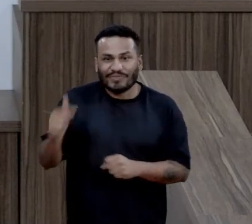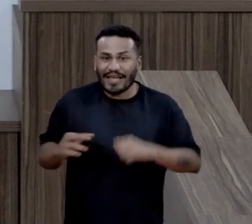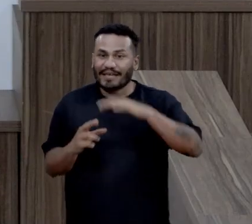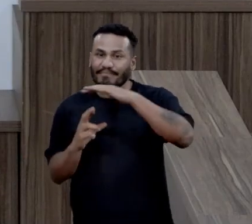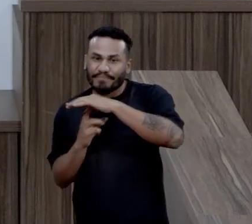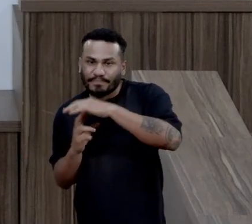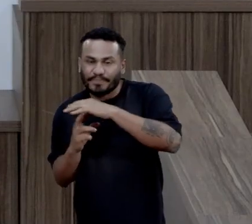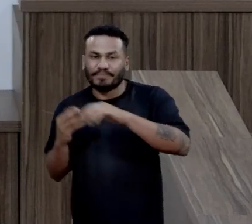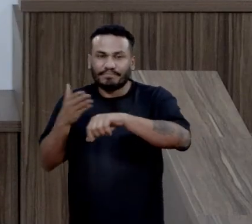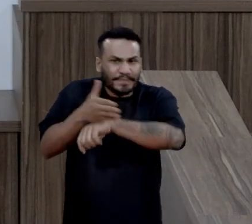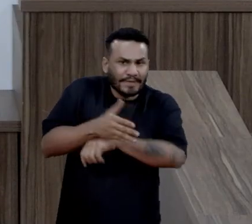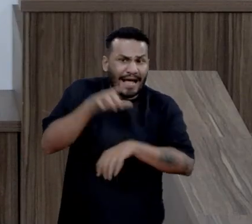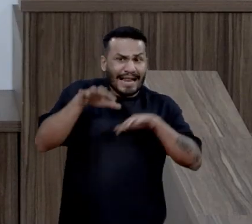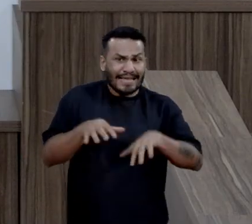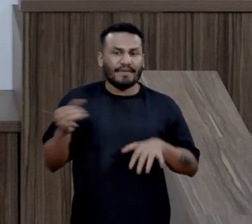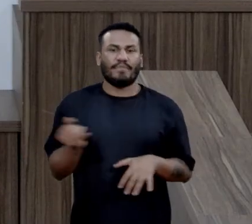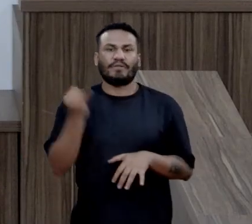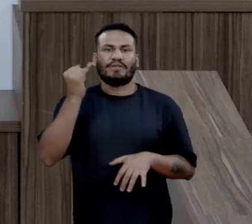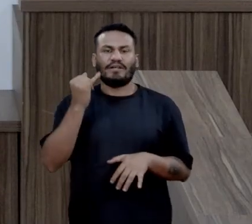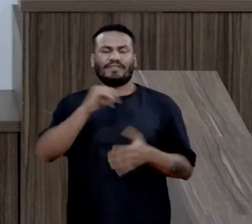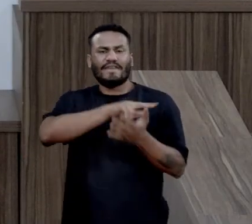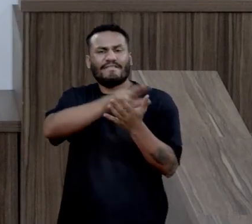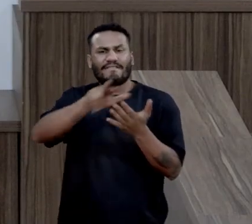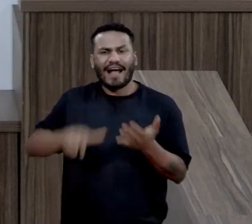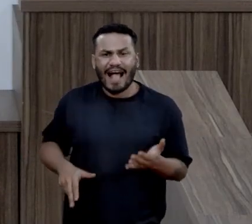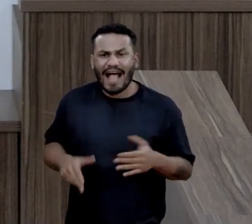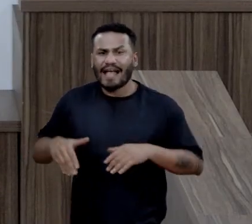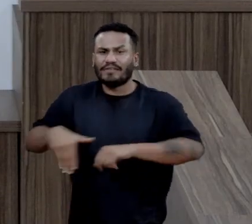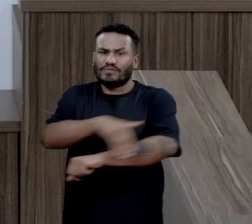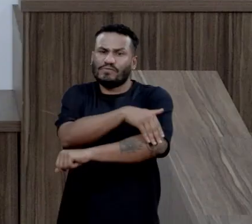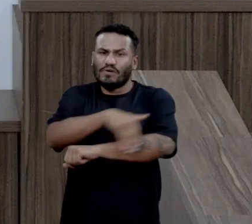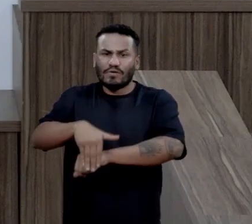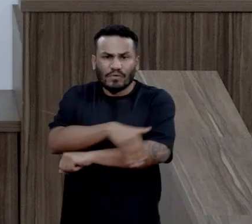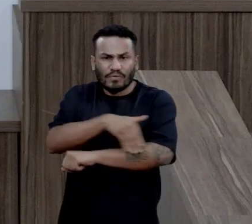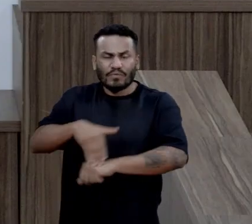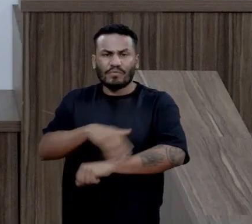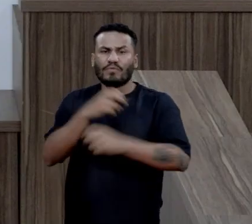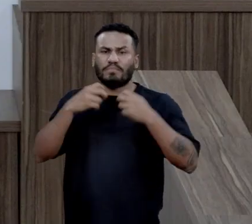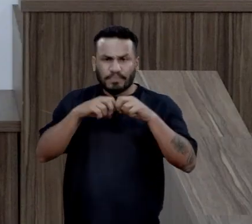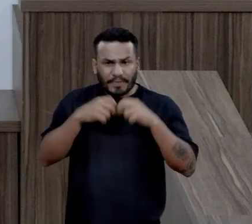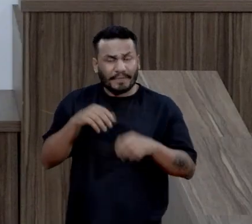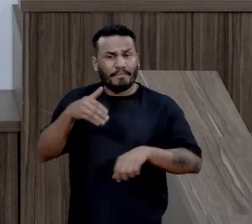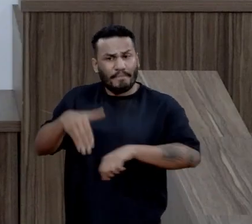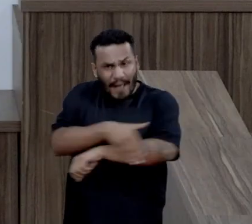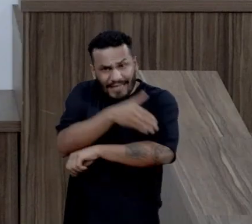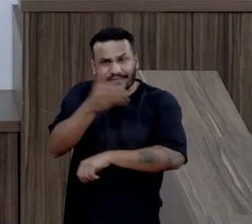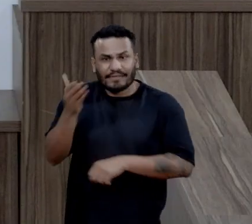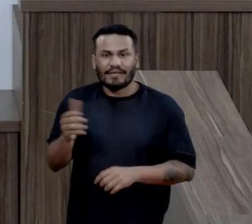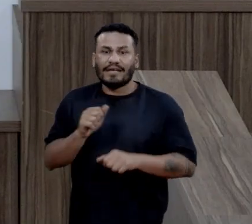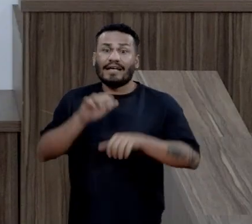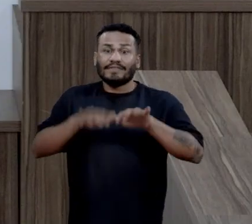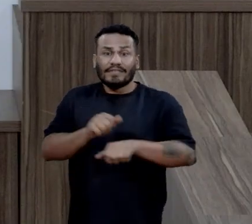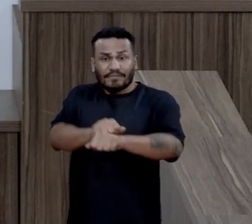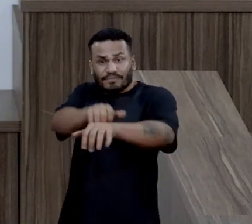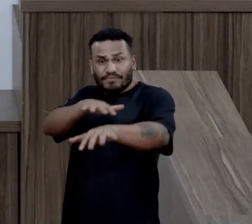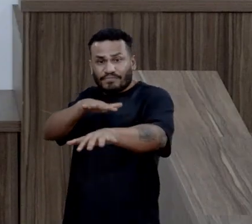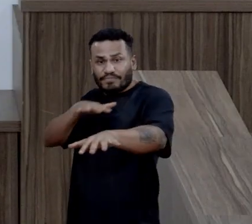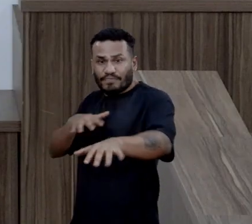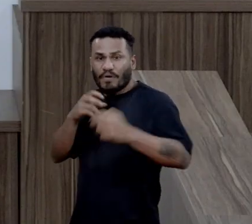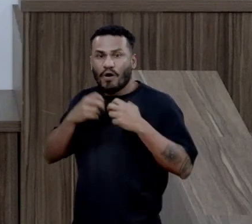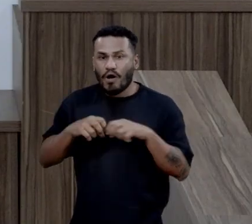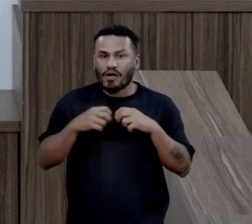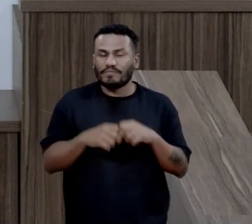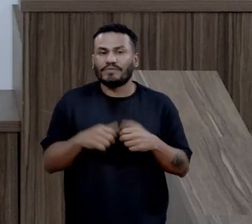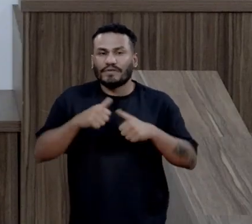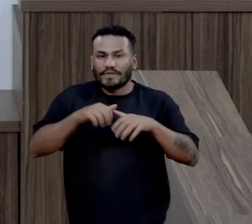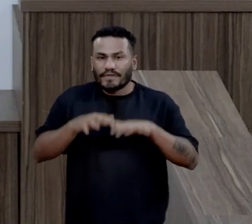estação? Ali é extremamente importante. São várias linhas que passam por ali e acaba acontecendo um congestionamento de ônibus